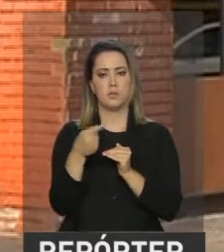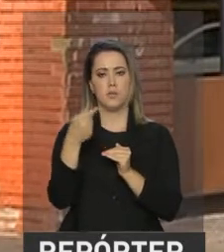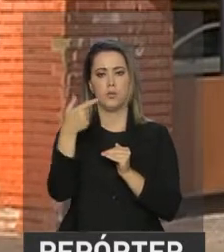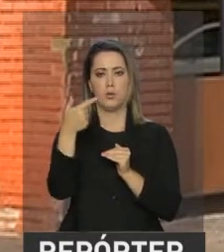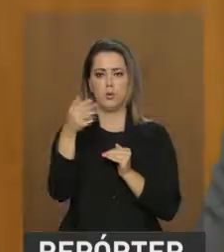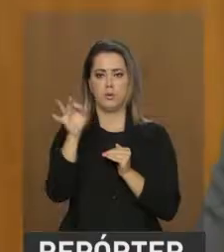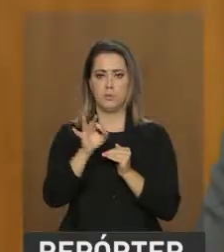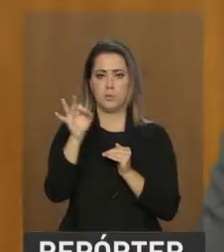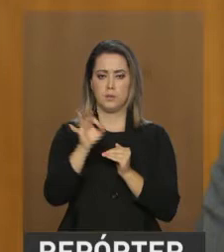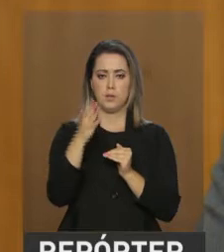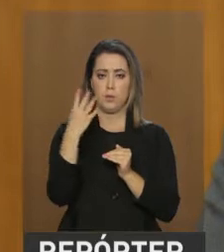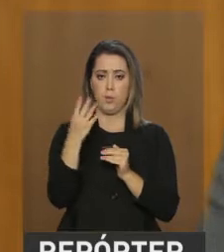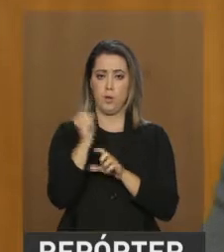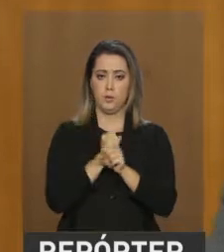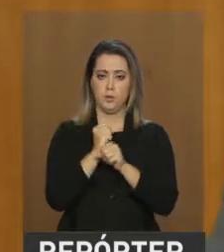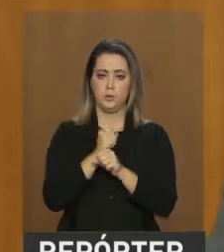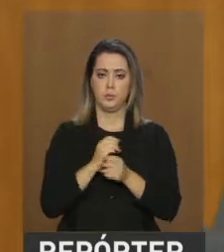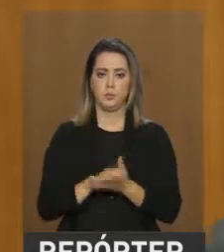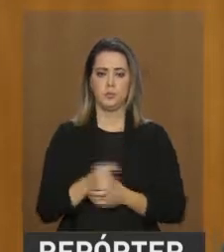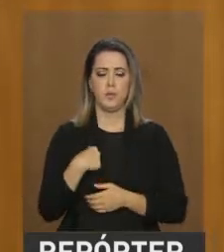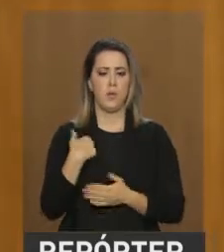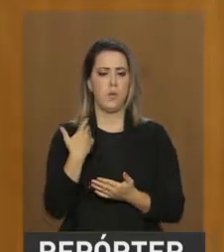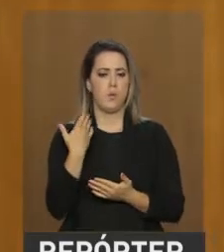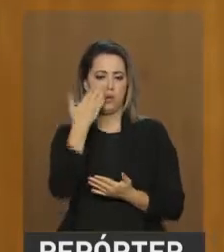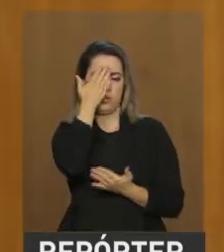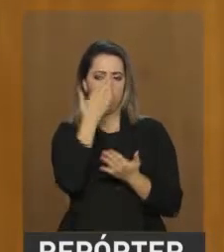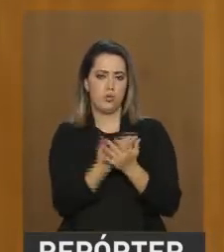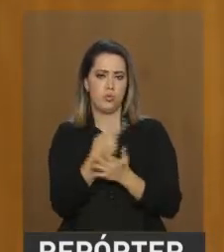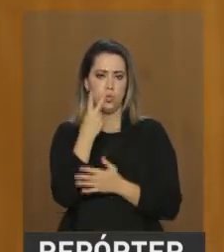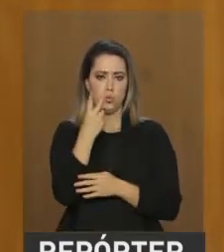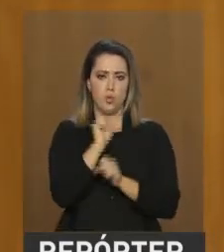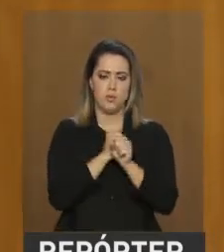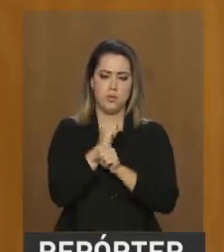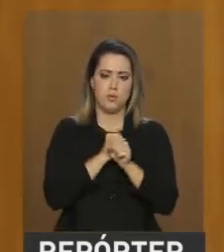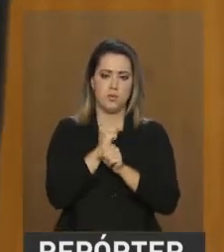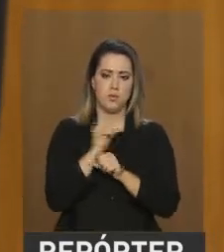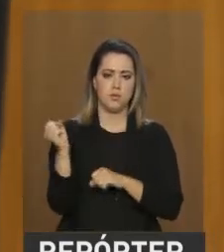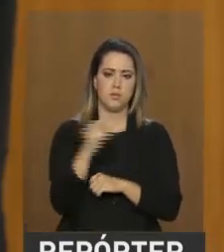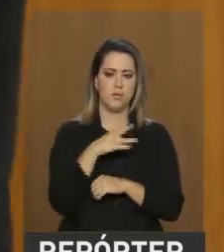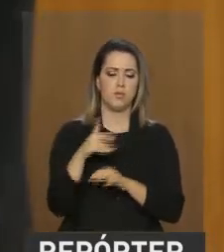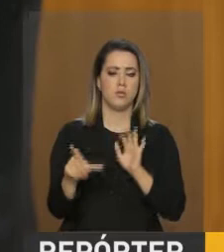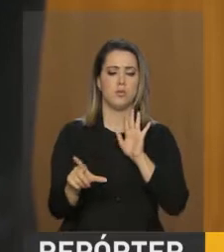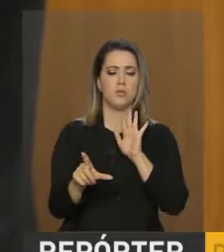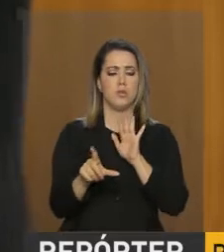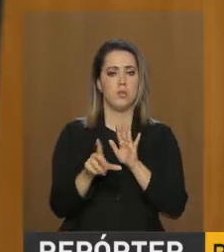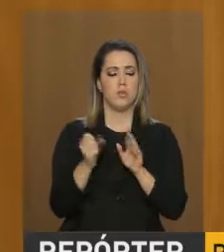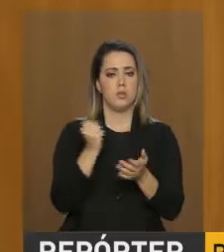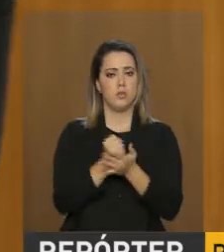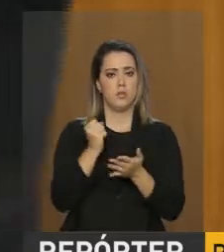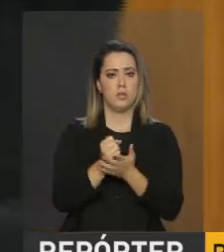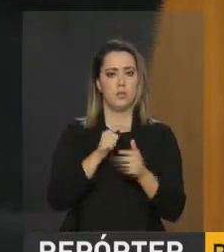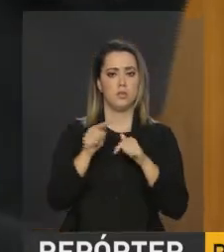quatro anos eu tinha expectativa é que nos próximos dois anos a com a nova modalidade de contrato de